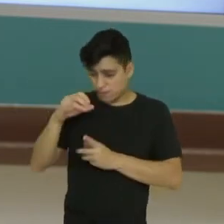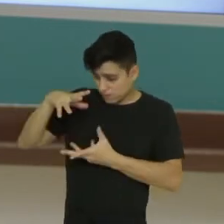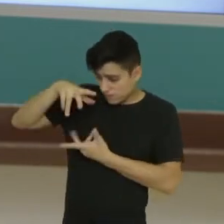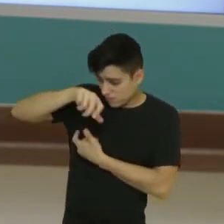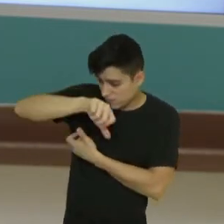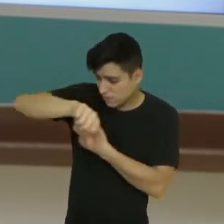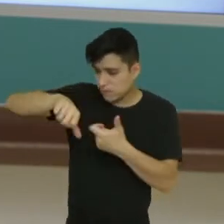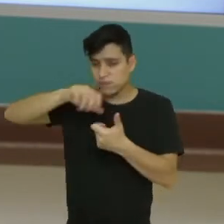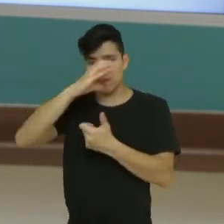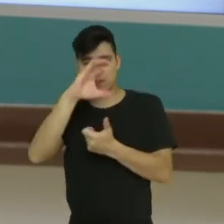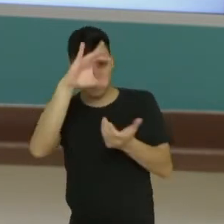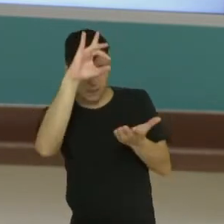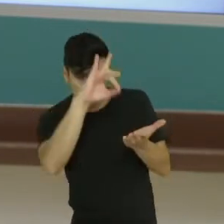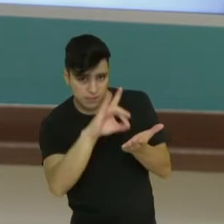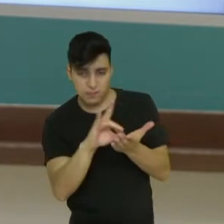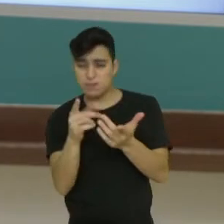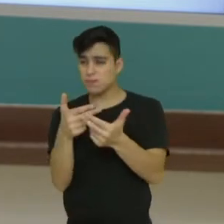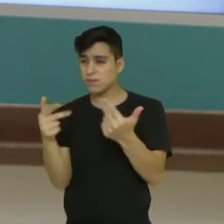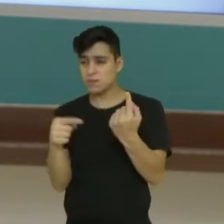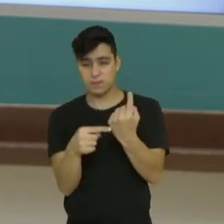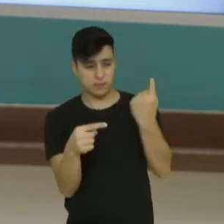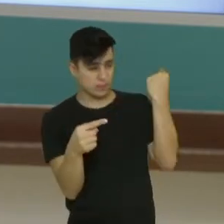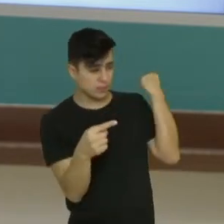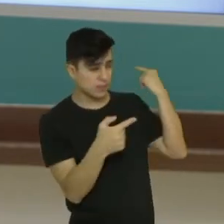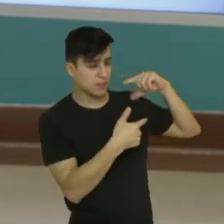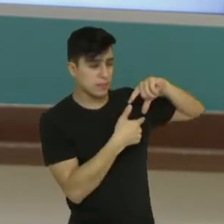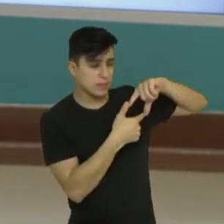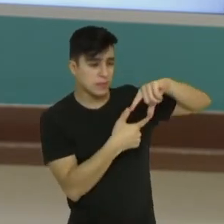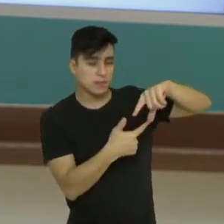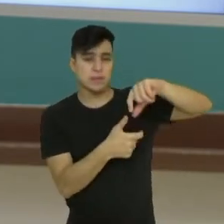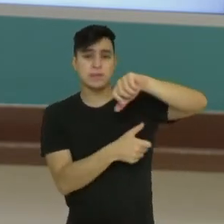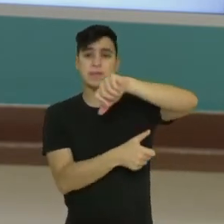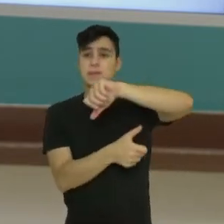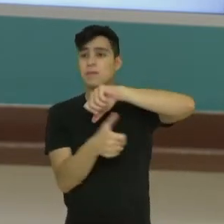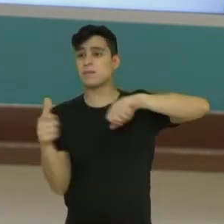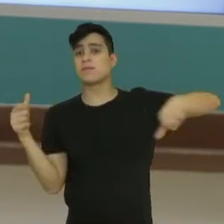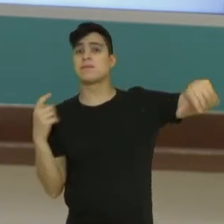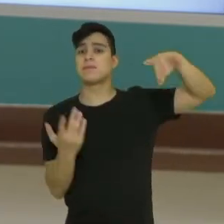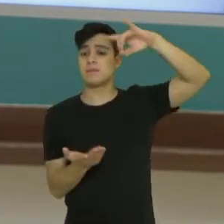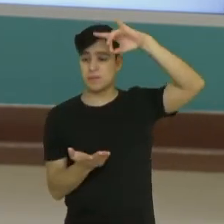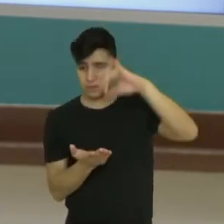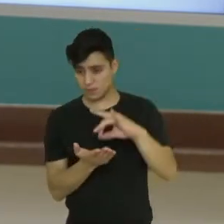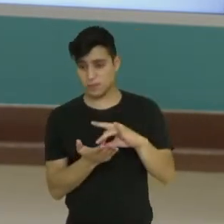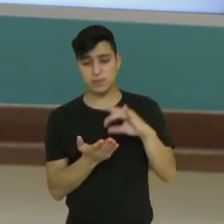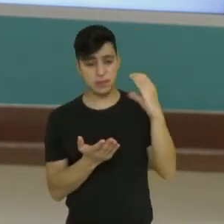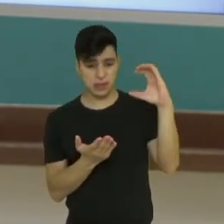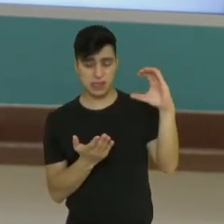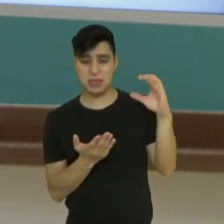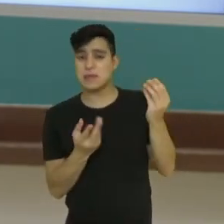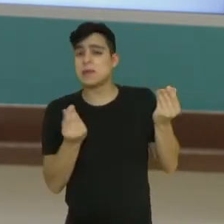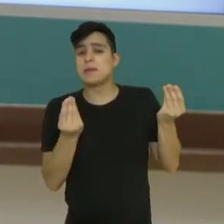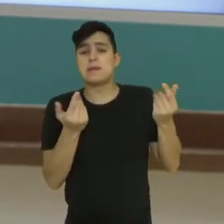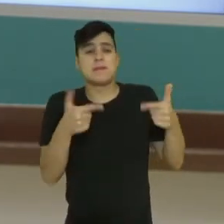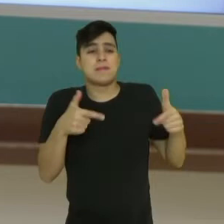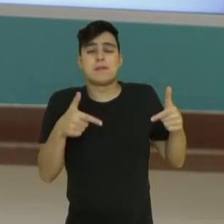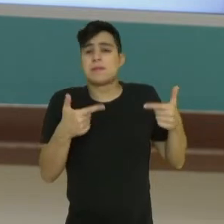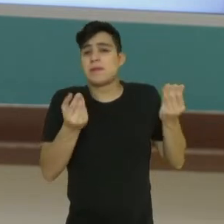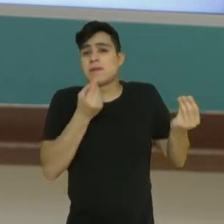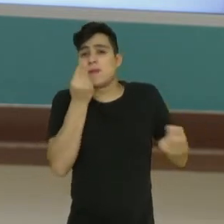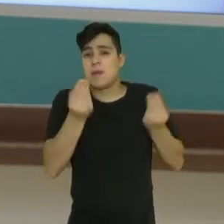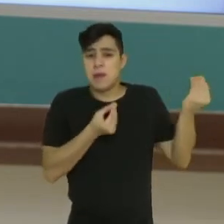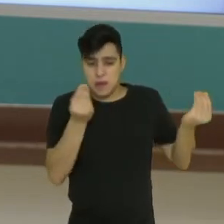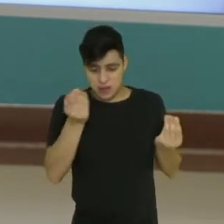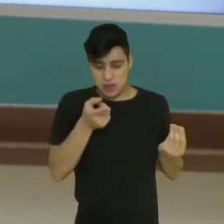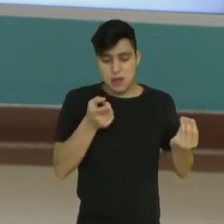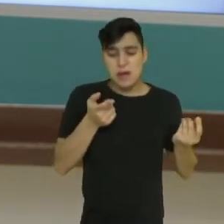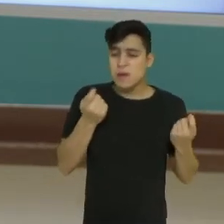uma realidade, a gente vê que tinha coisas que eram simplesmente uma tradição, mas na verdade a ciência está dizendo que aquilo não tinha fundamento, por que não a gente transformar